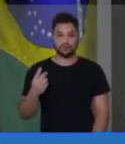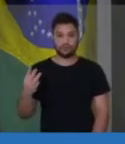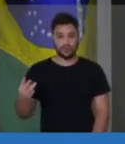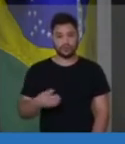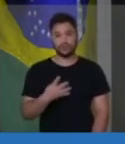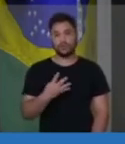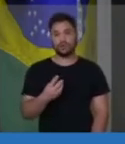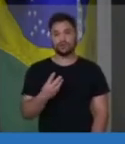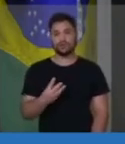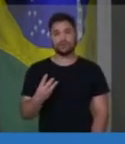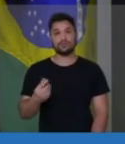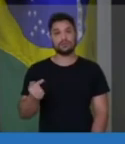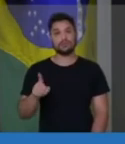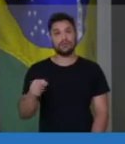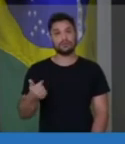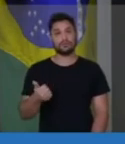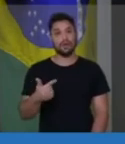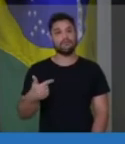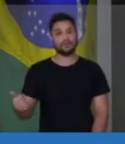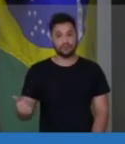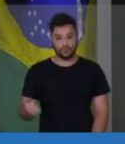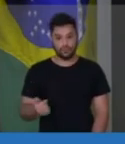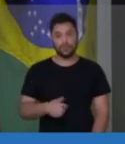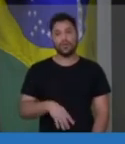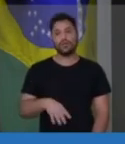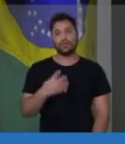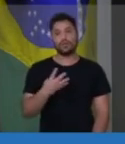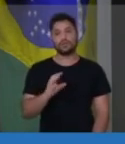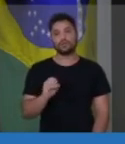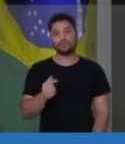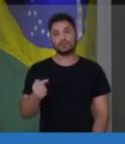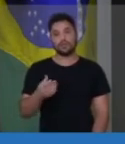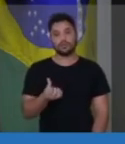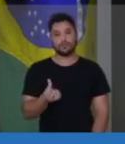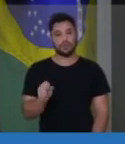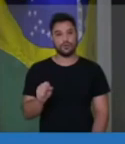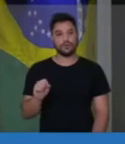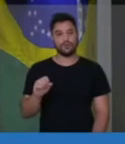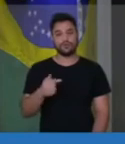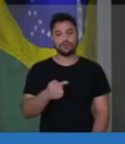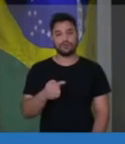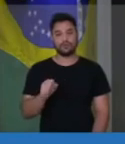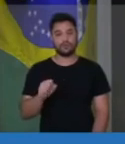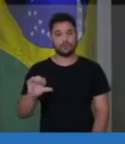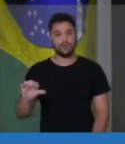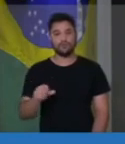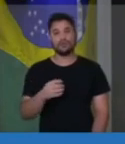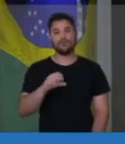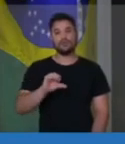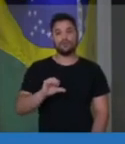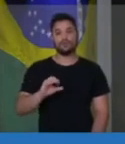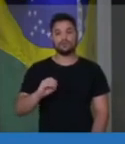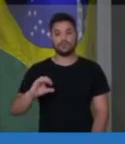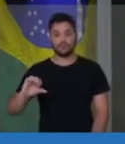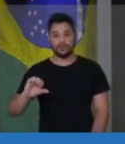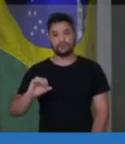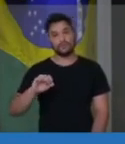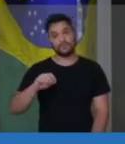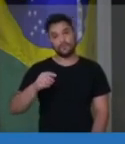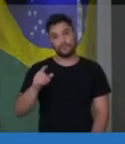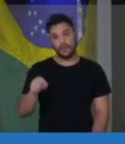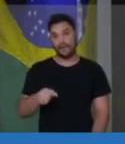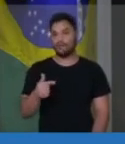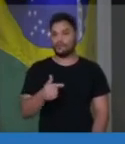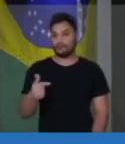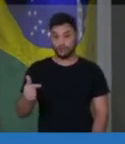e 4337 de 2021 e 407, 689, 789 e 909 de 2022, na